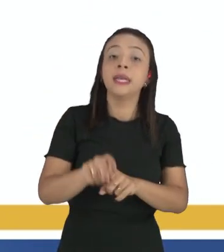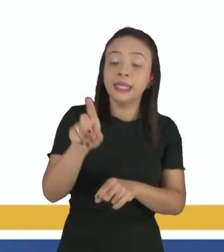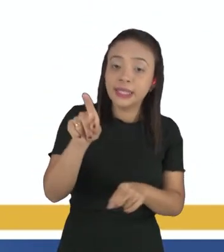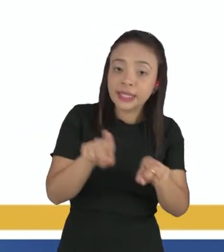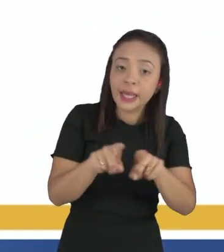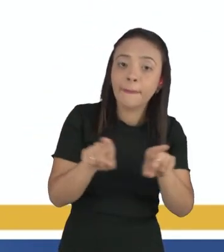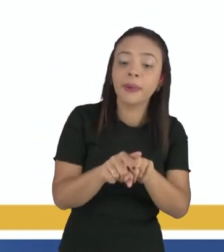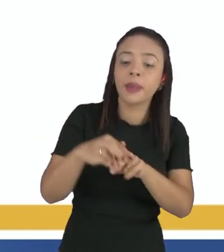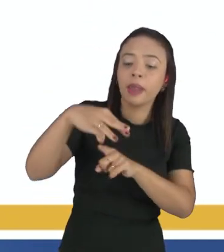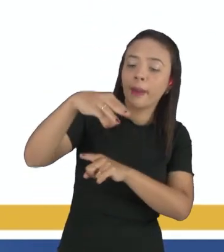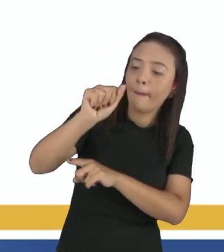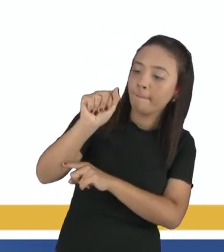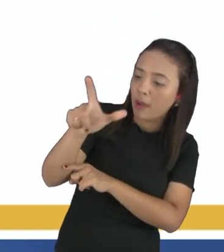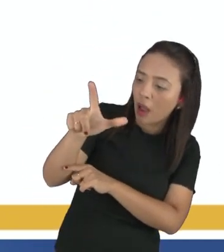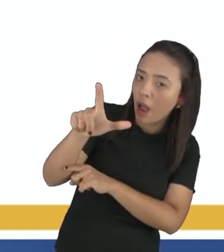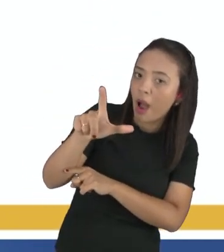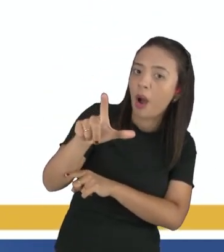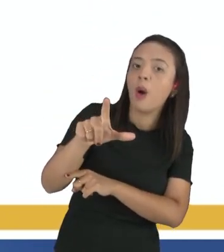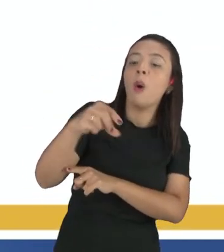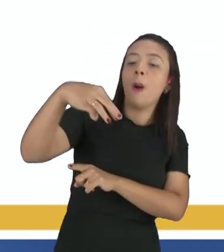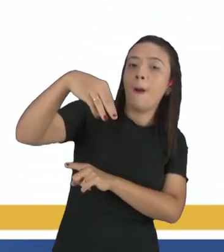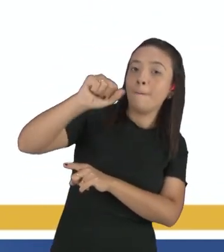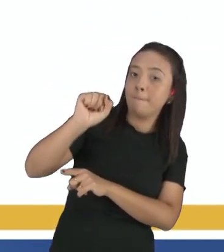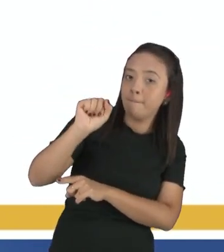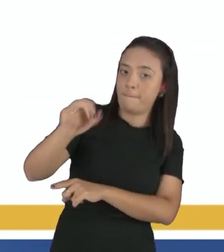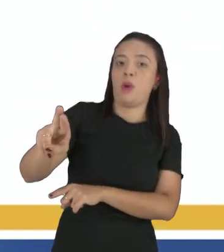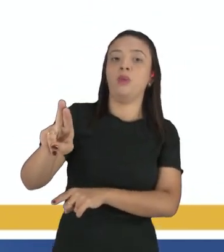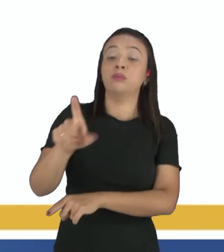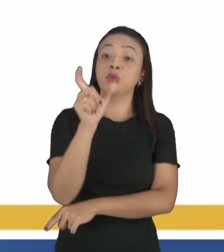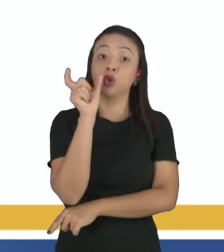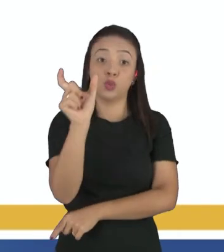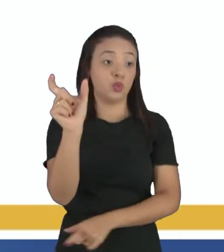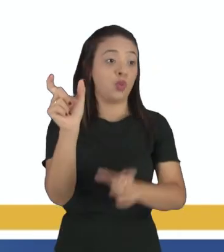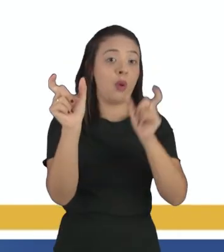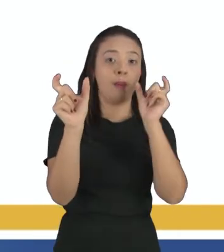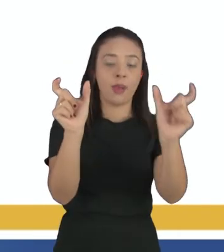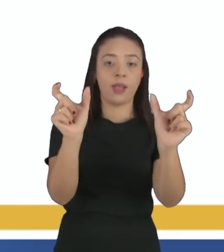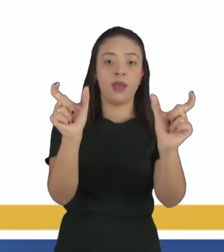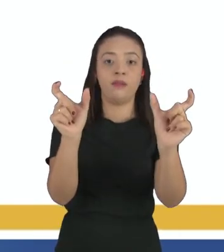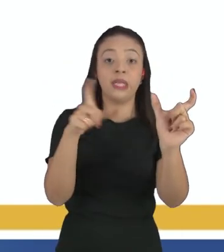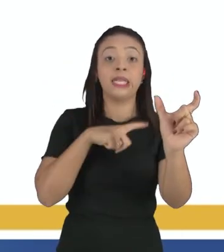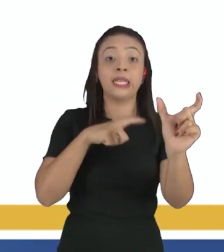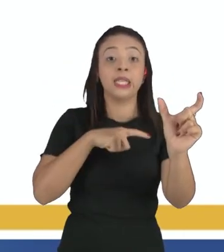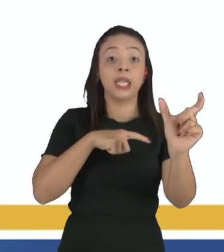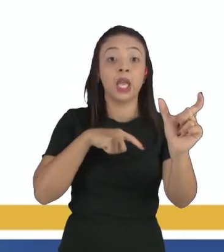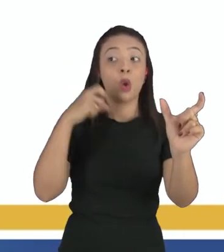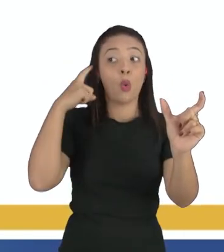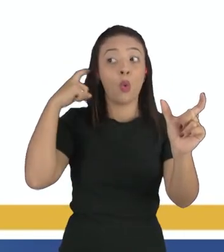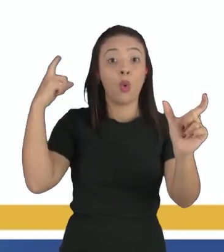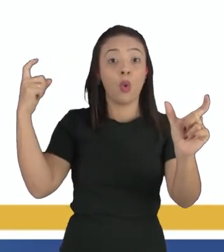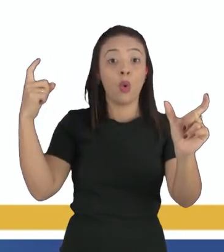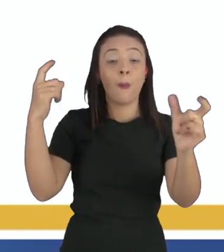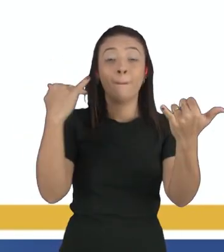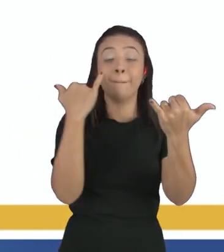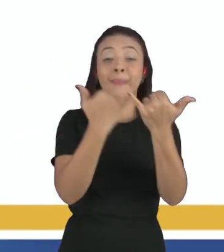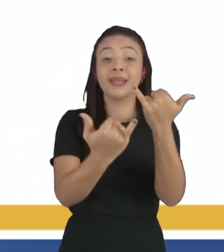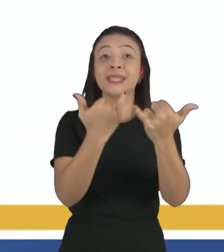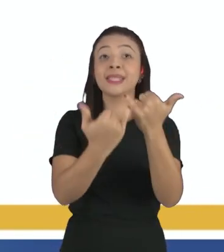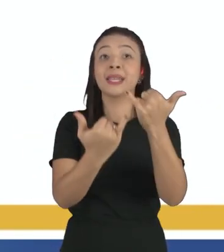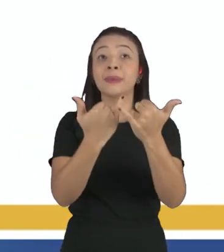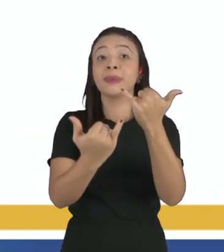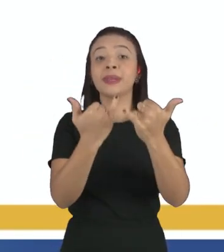mal com L e mal com U, que são 2 palavras homófonas, ou seja, o som traz para